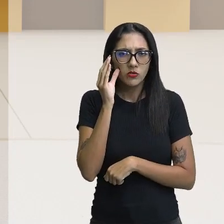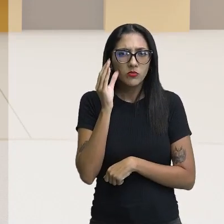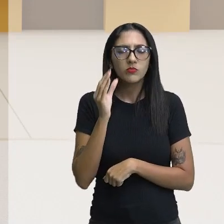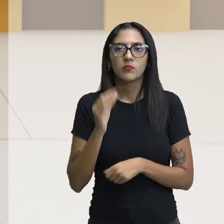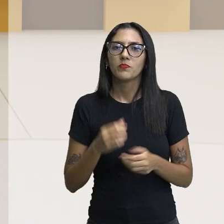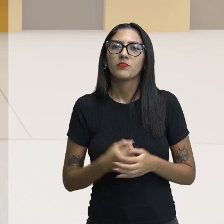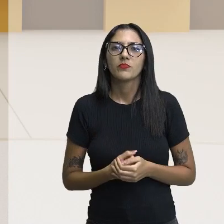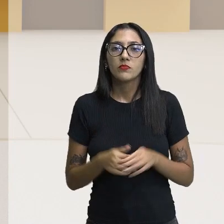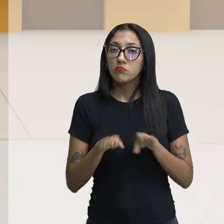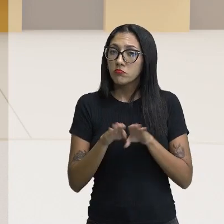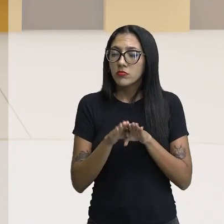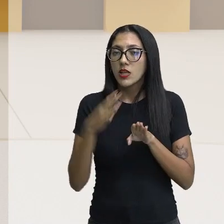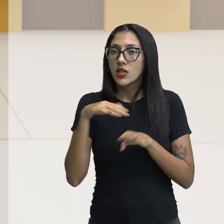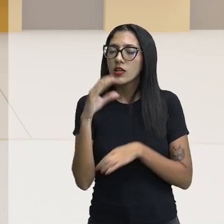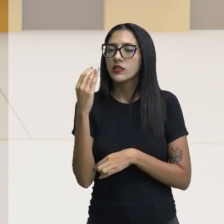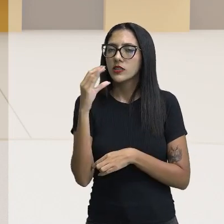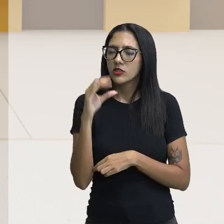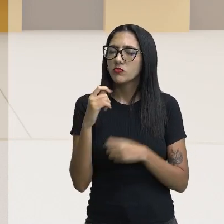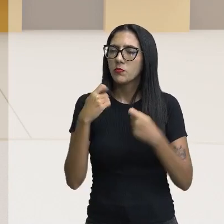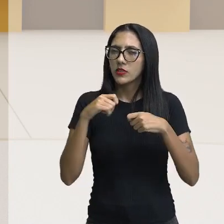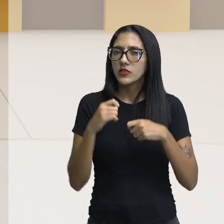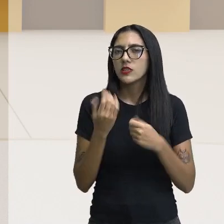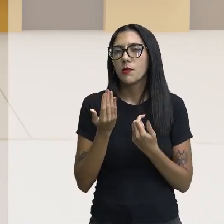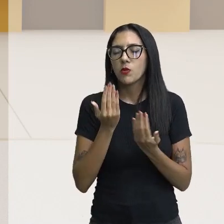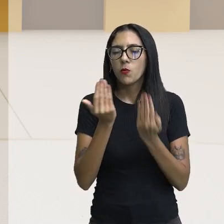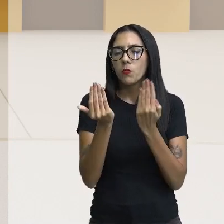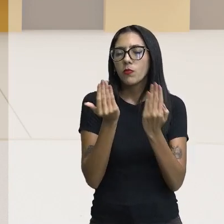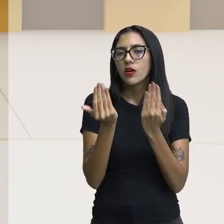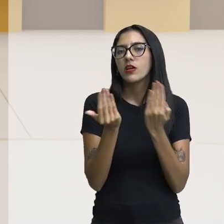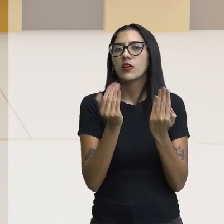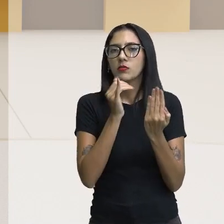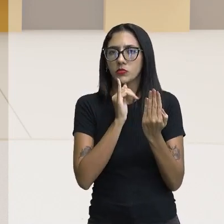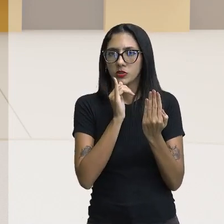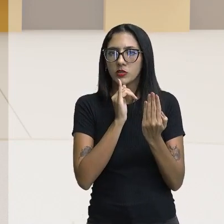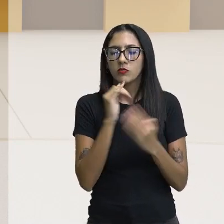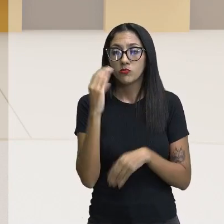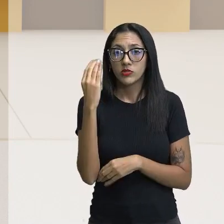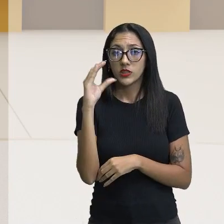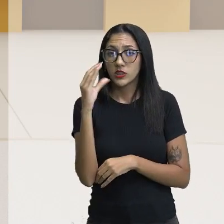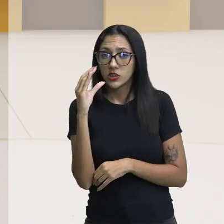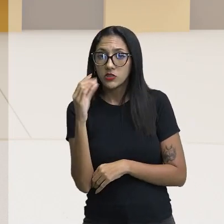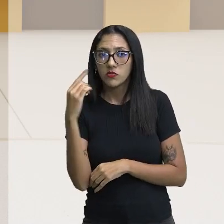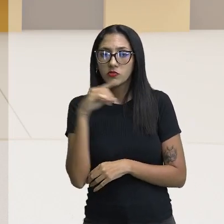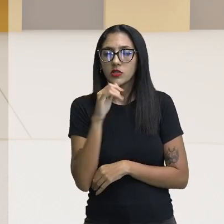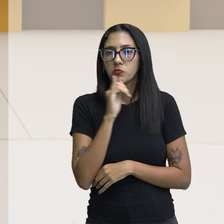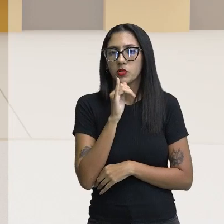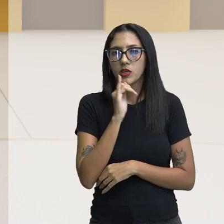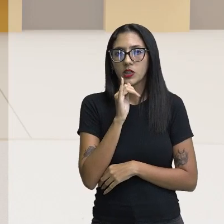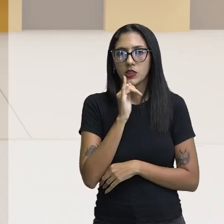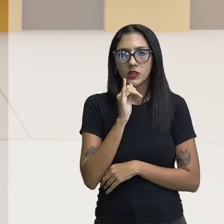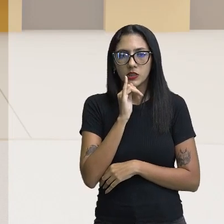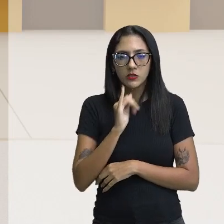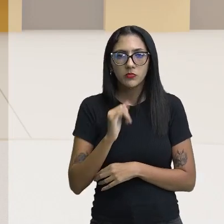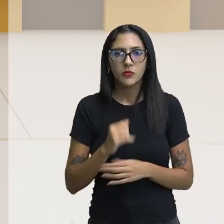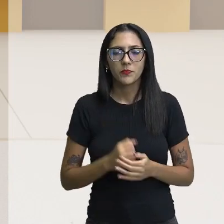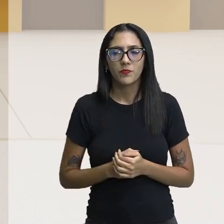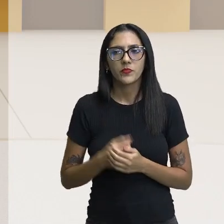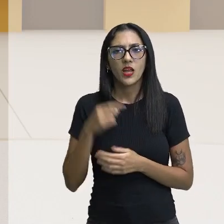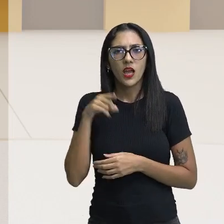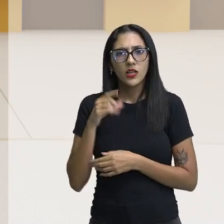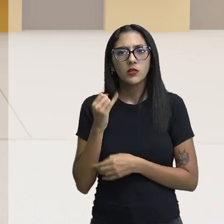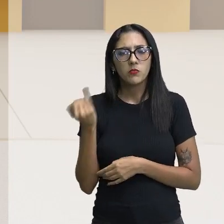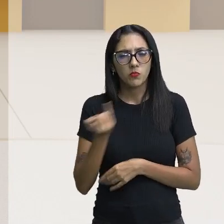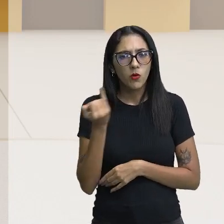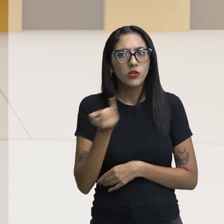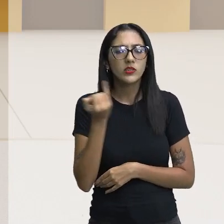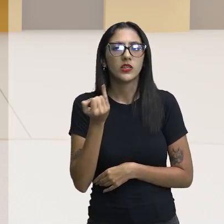para o científico, levando em consideração que o conhecimento científico você não vai dar importância